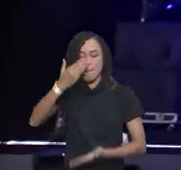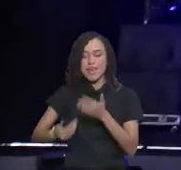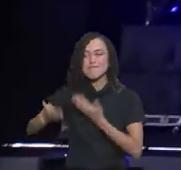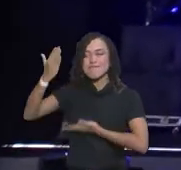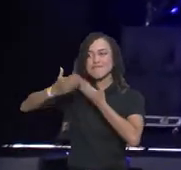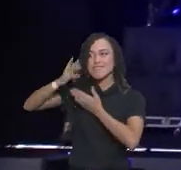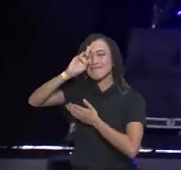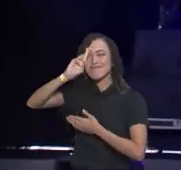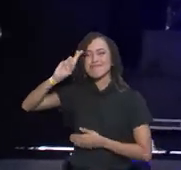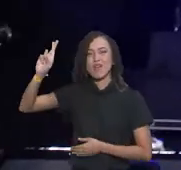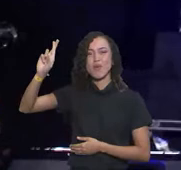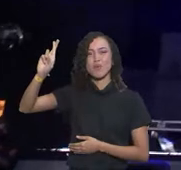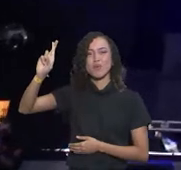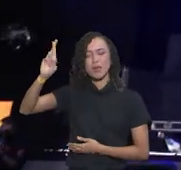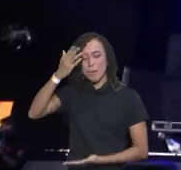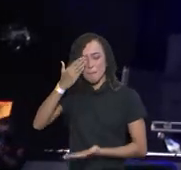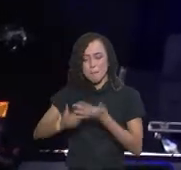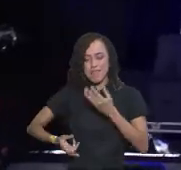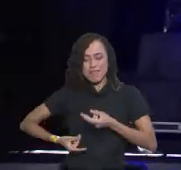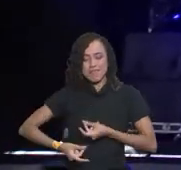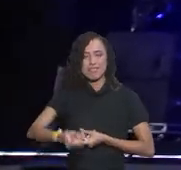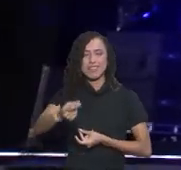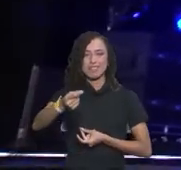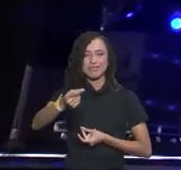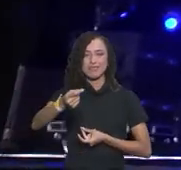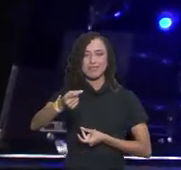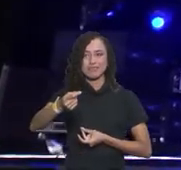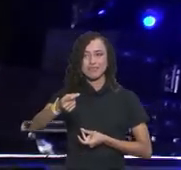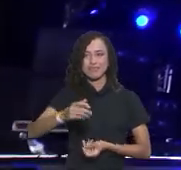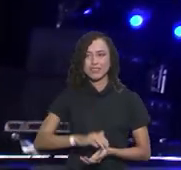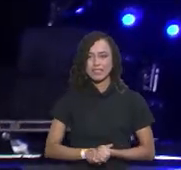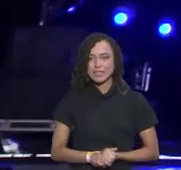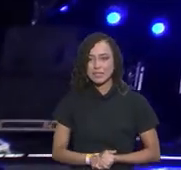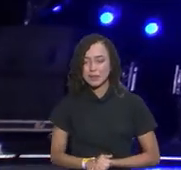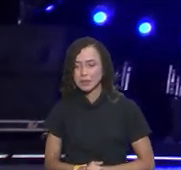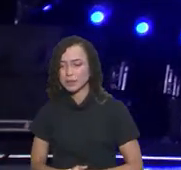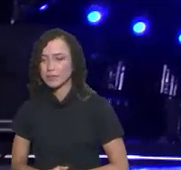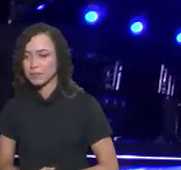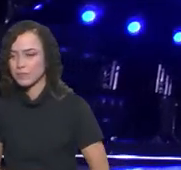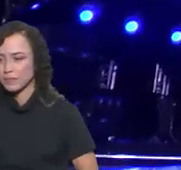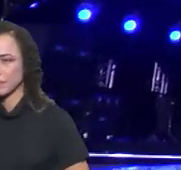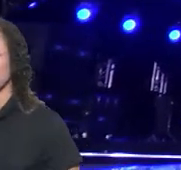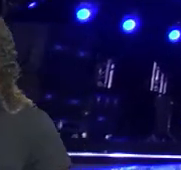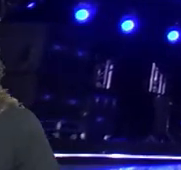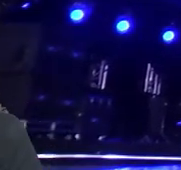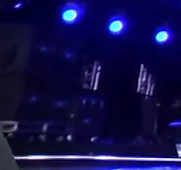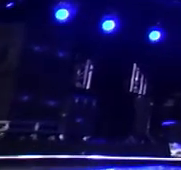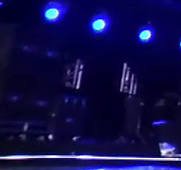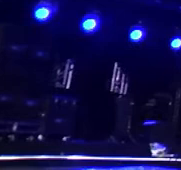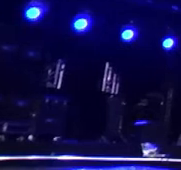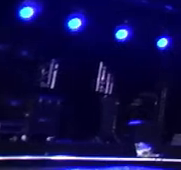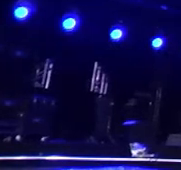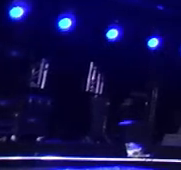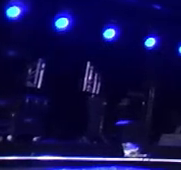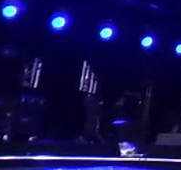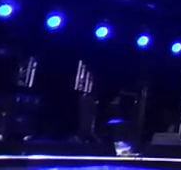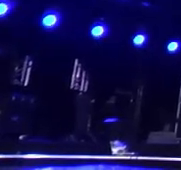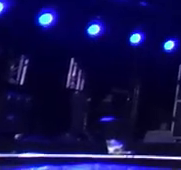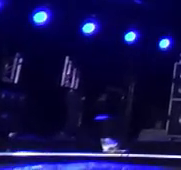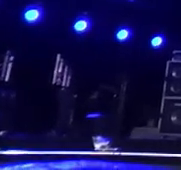eles pedem perdem a eternidade e consequentemente o homem e a mulher que eram